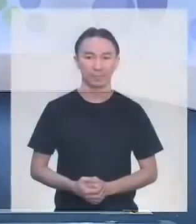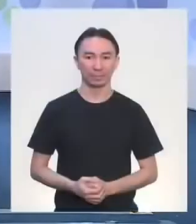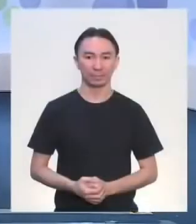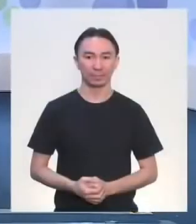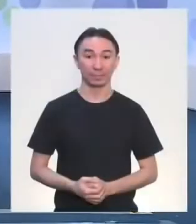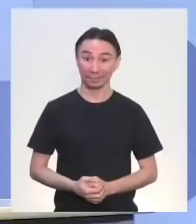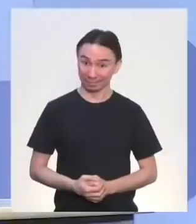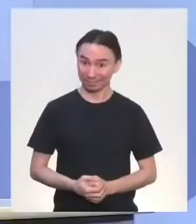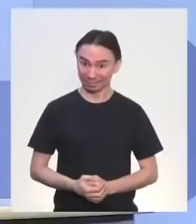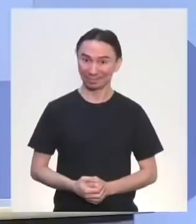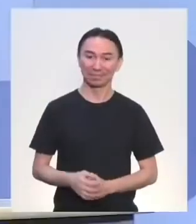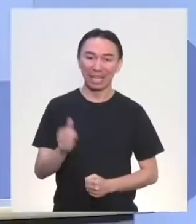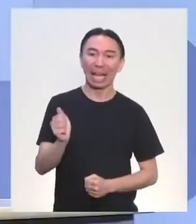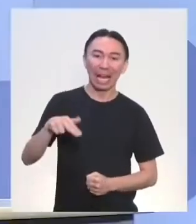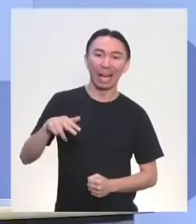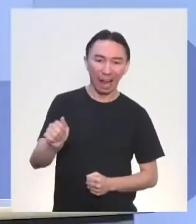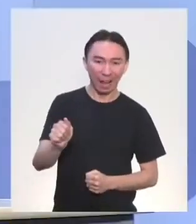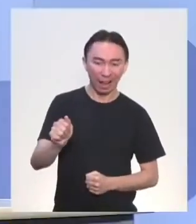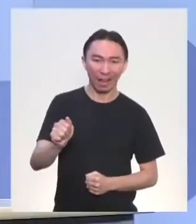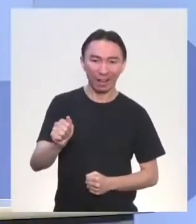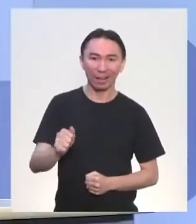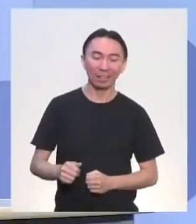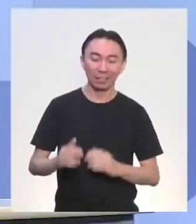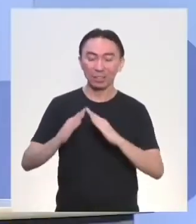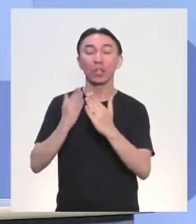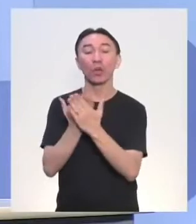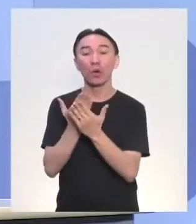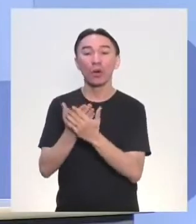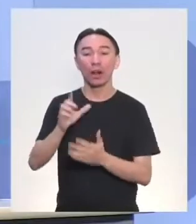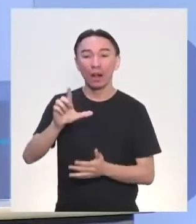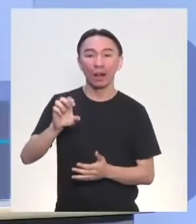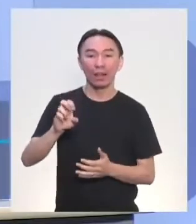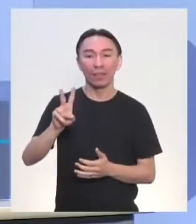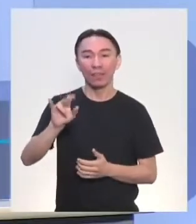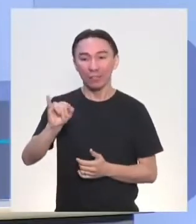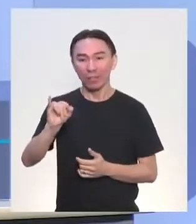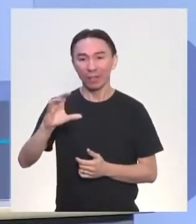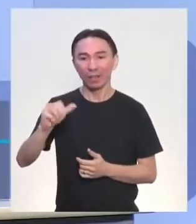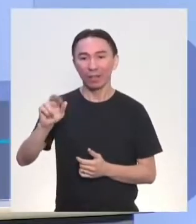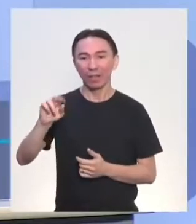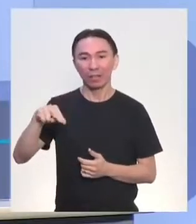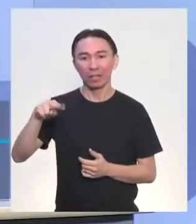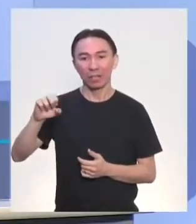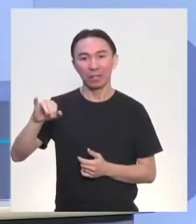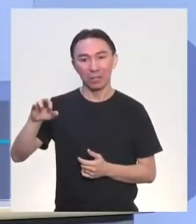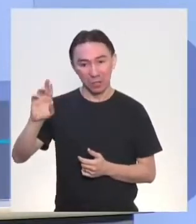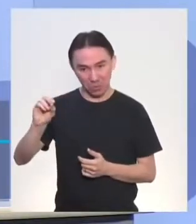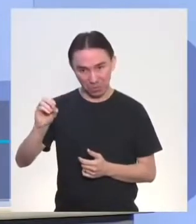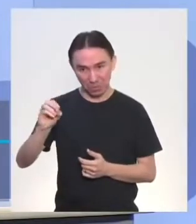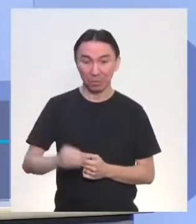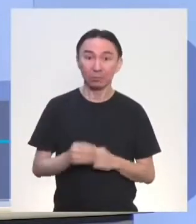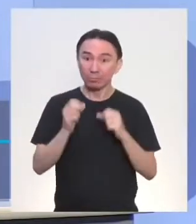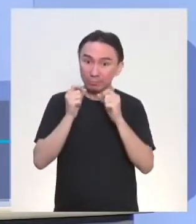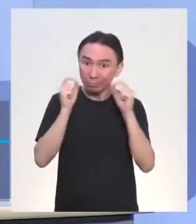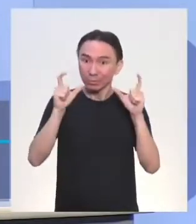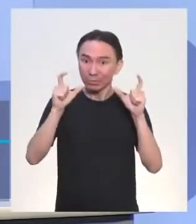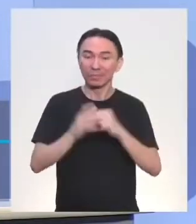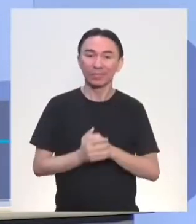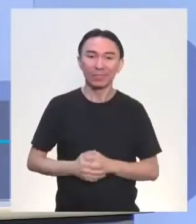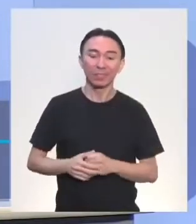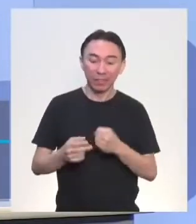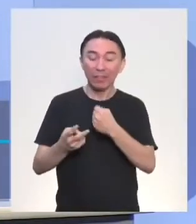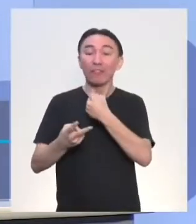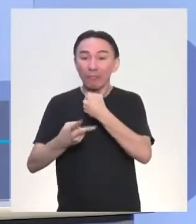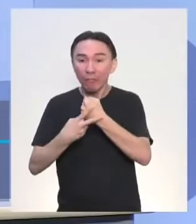Vamos lá, então, ó, Ana Carolina, da Escola Levi Carneiro, estão bem atentos aí. Verbo é uma ação, a